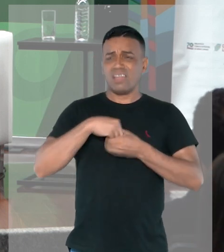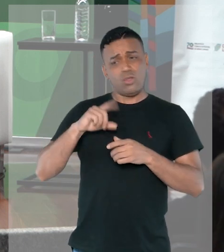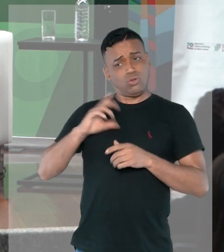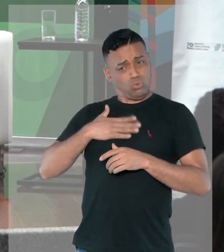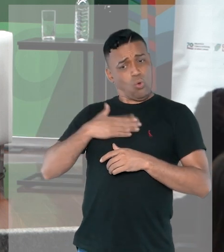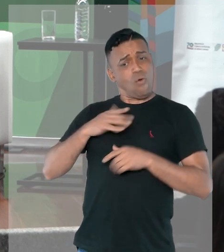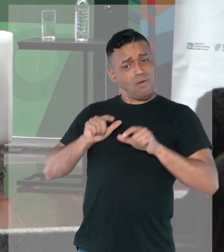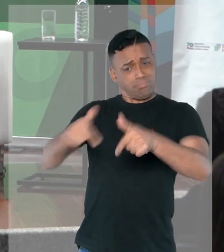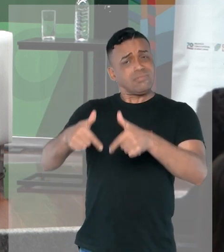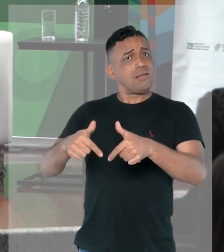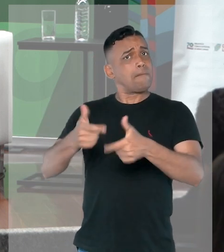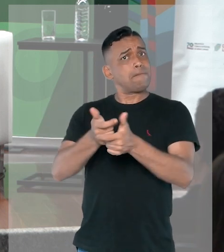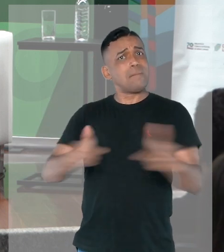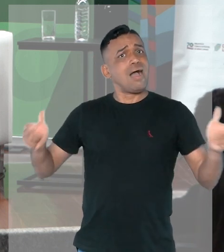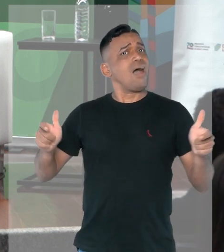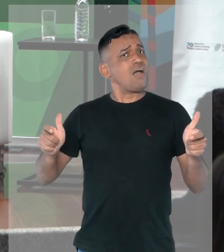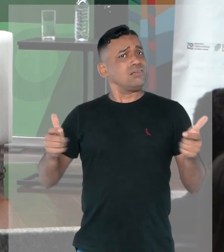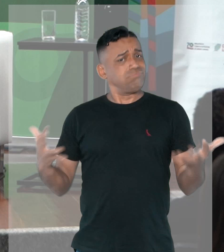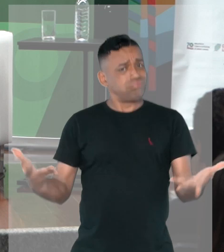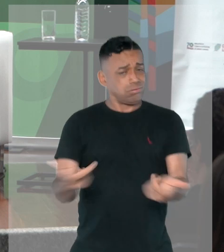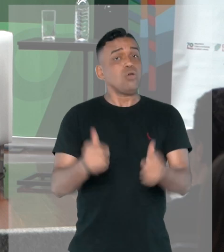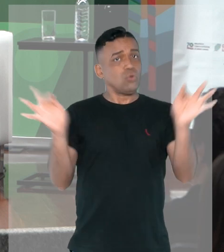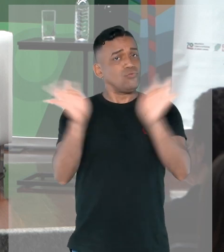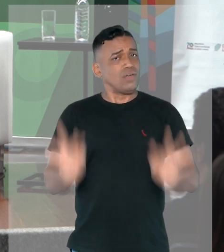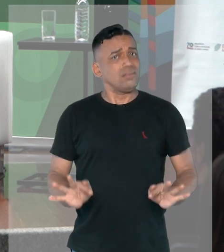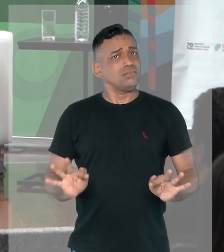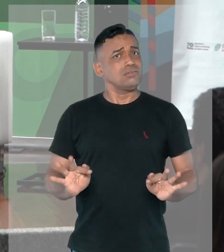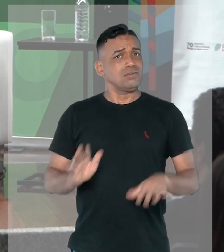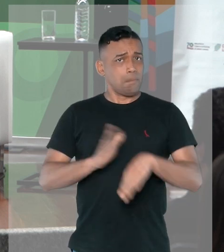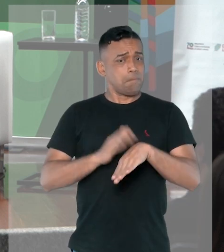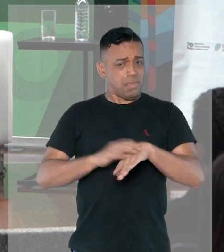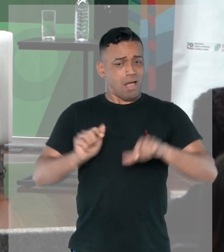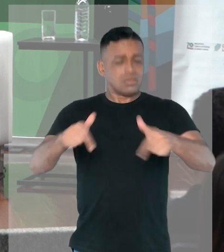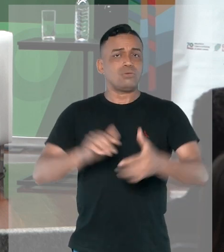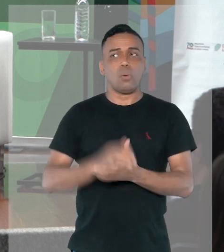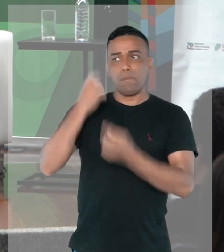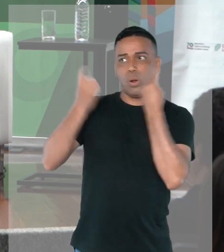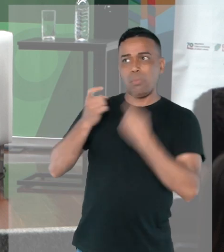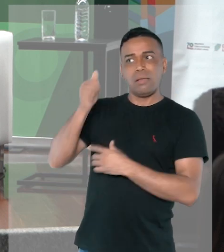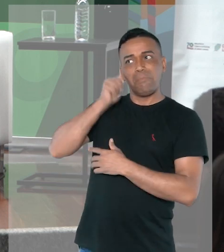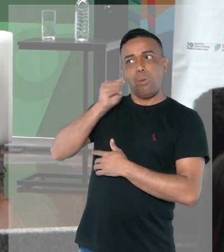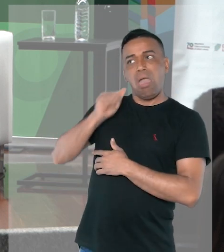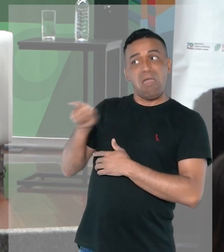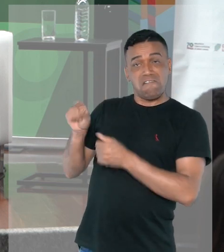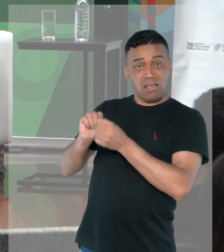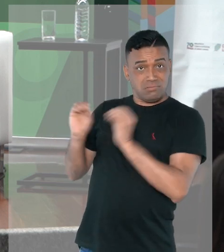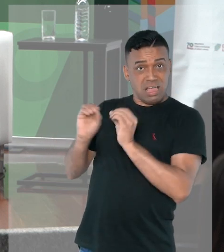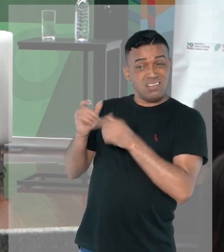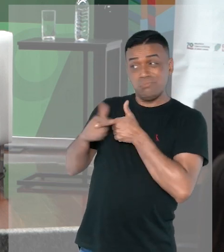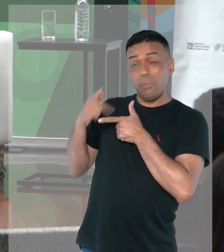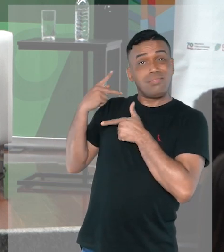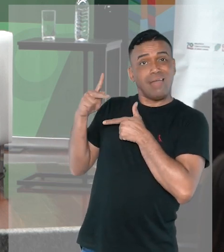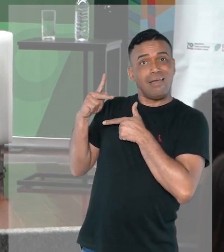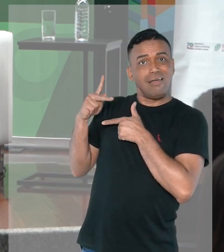fazendo mais do que eu poderia até fazer, e estou feliz com isso. E não estou muito preocupada se a menina do meu lado não faz, é problema